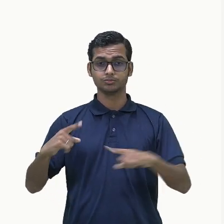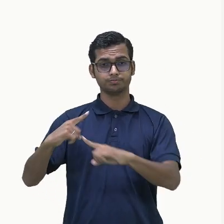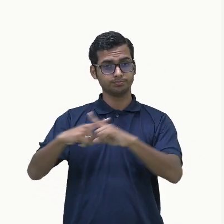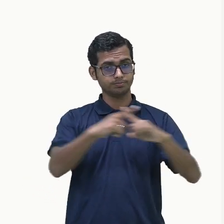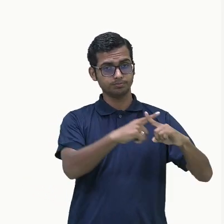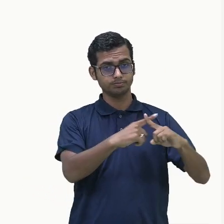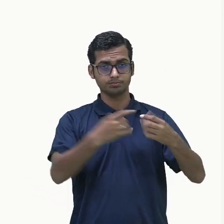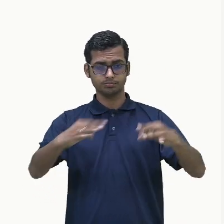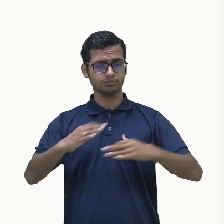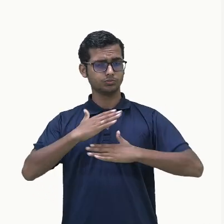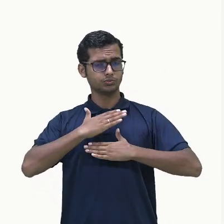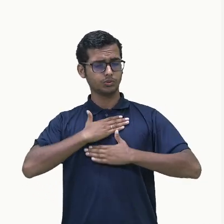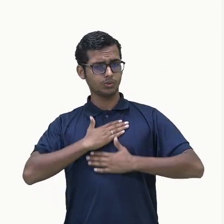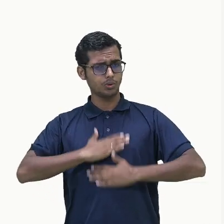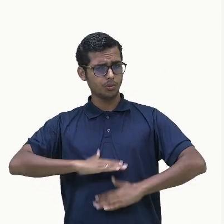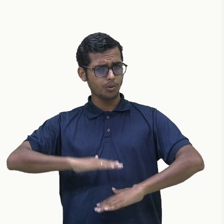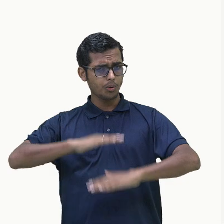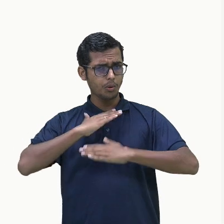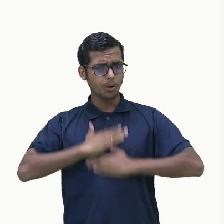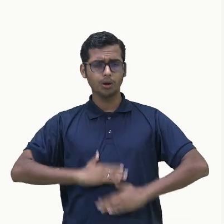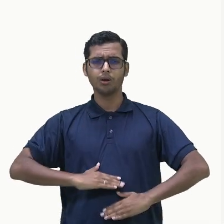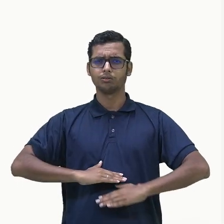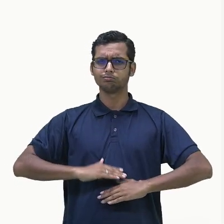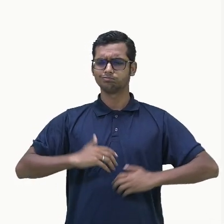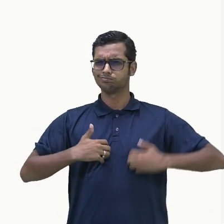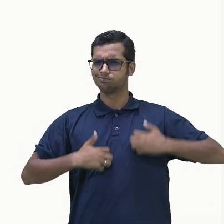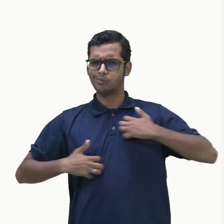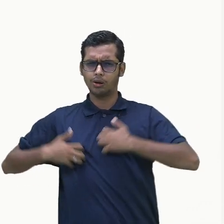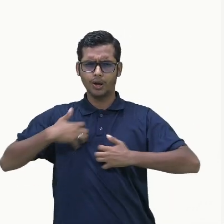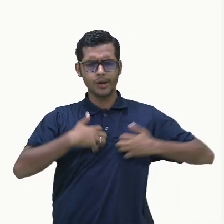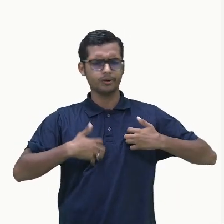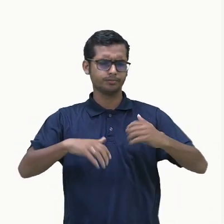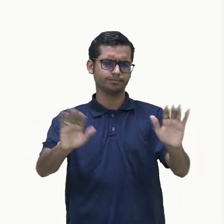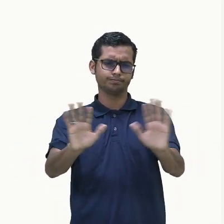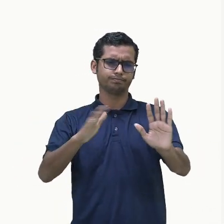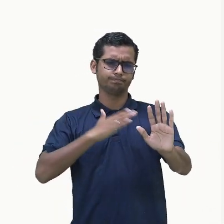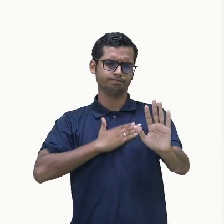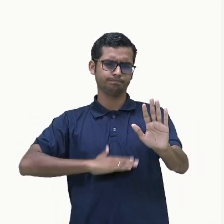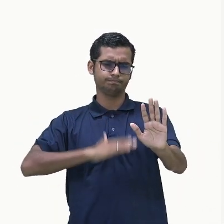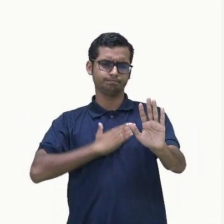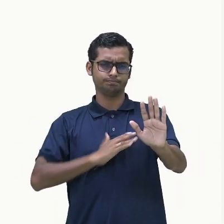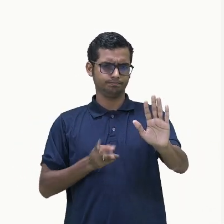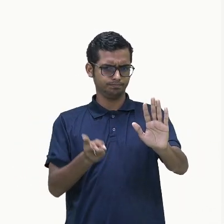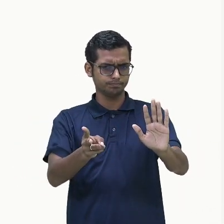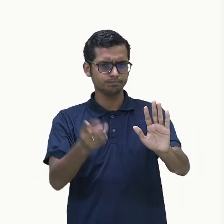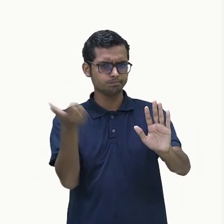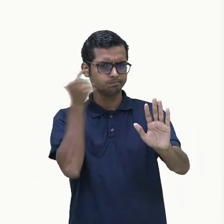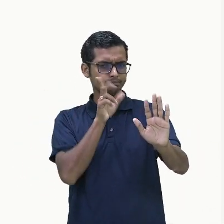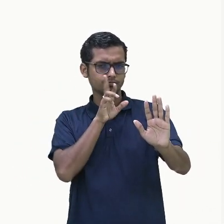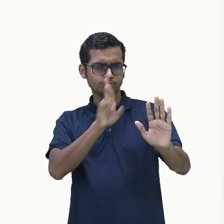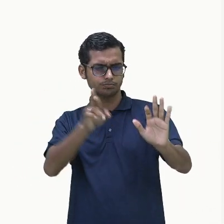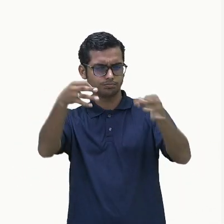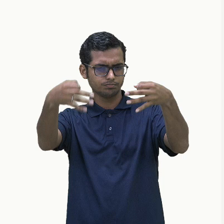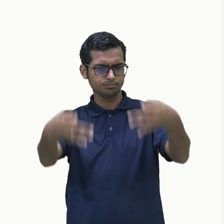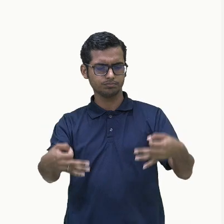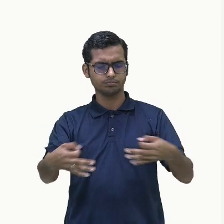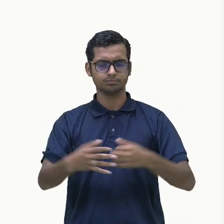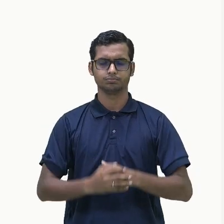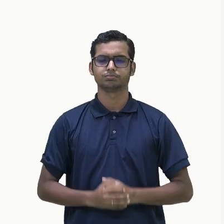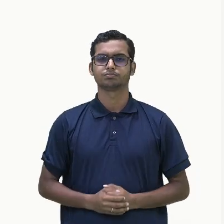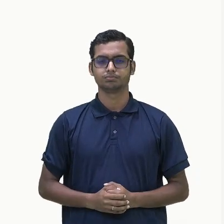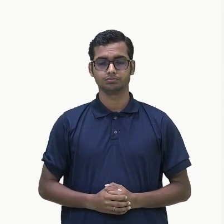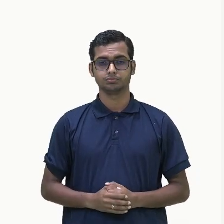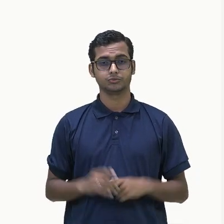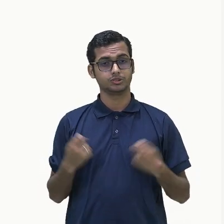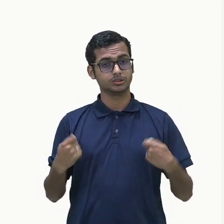Com calma, sem se desesperar. Vai dar certo, professor? Sempre vai dar certo. Sempre vai dar certo. Tenho que